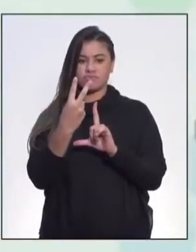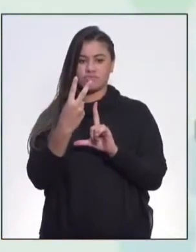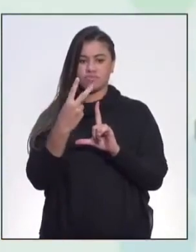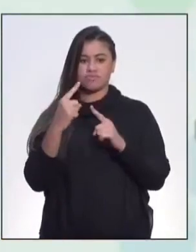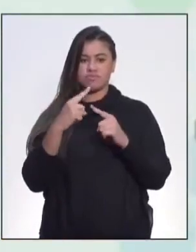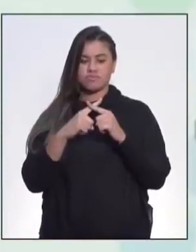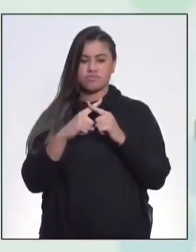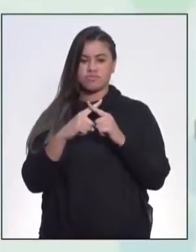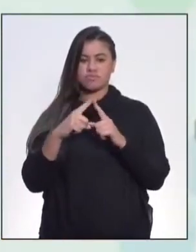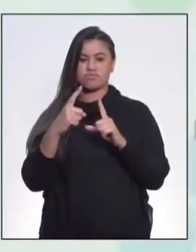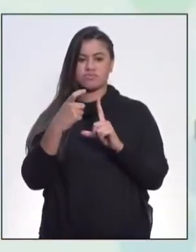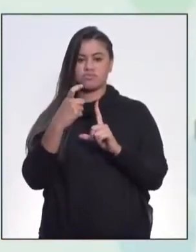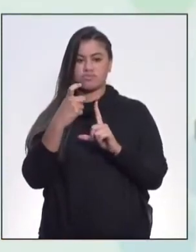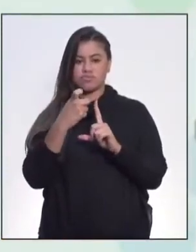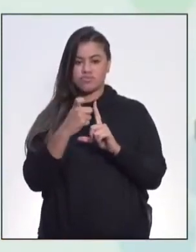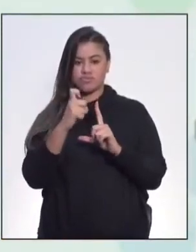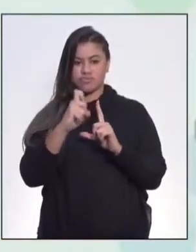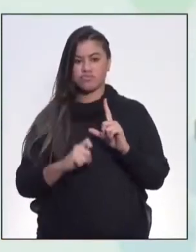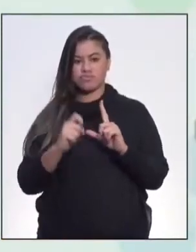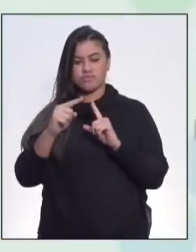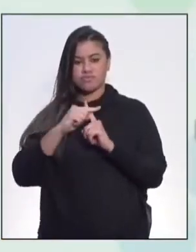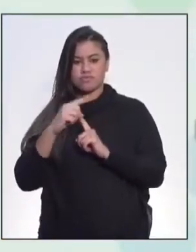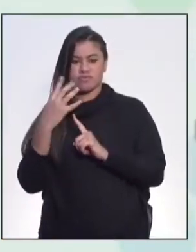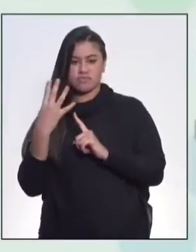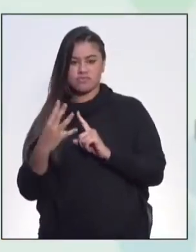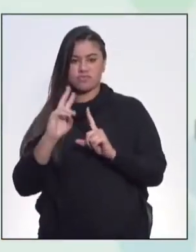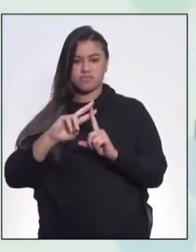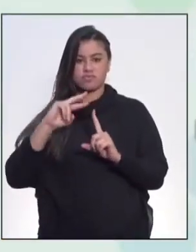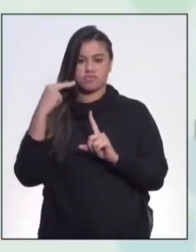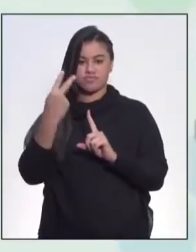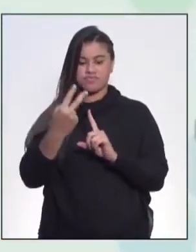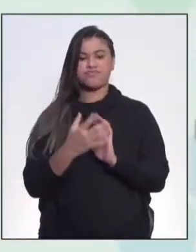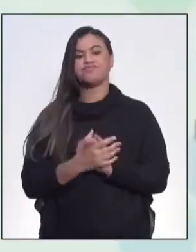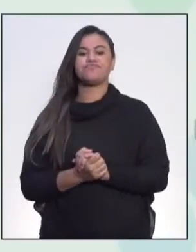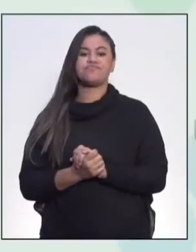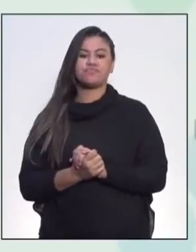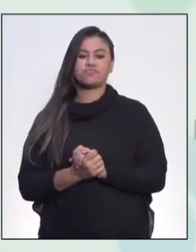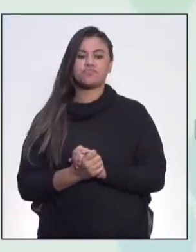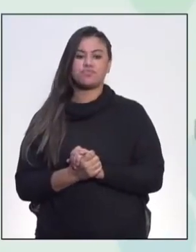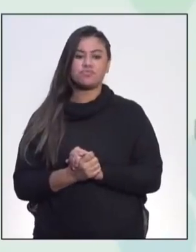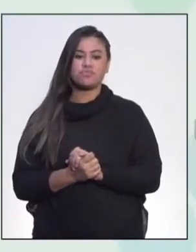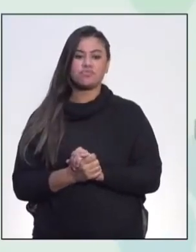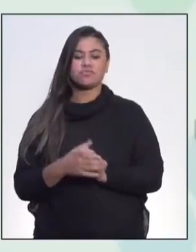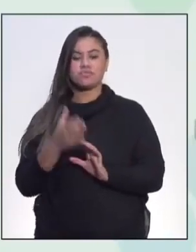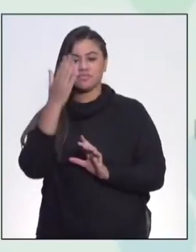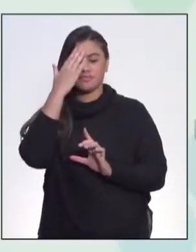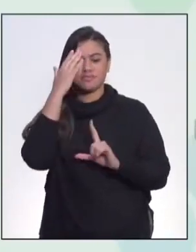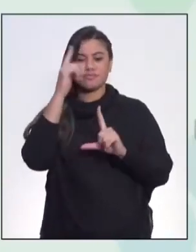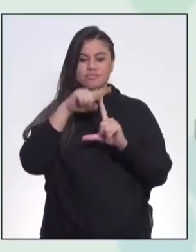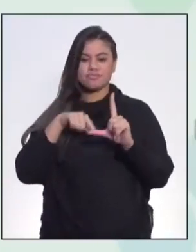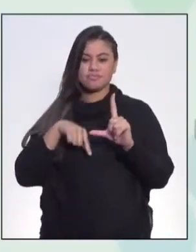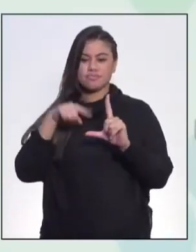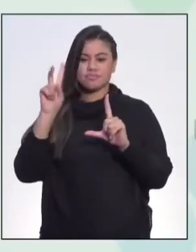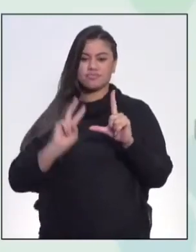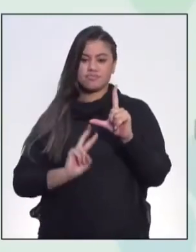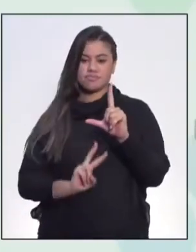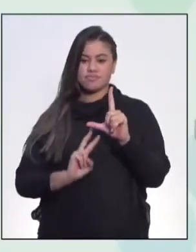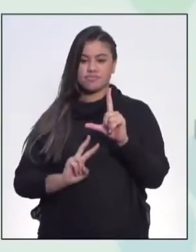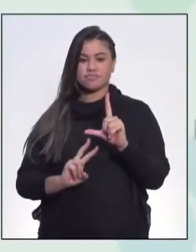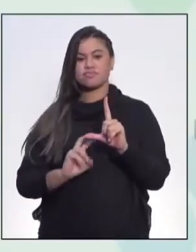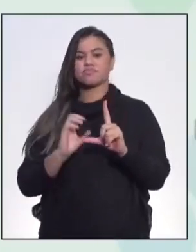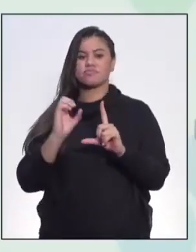x mais 4 elevado ao quadrado. Tá. Além disso, a gente já sabe que o vértice é quem mesmo, professora Inês? Menos 4